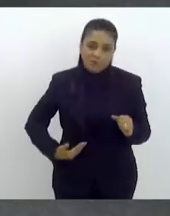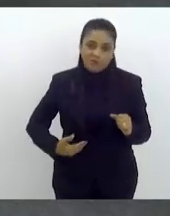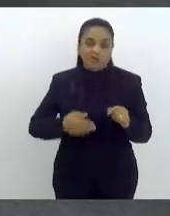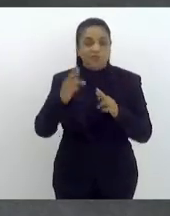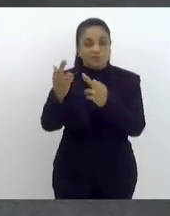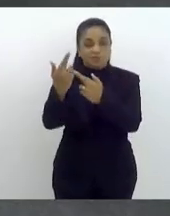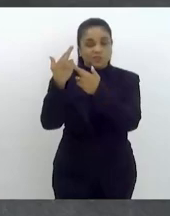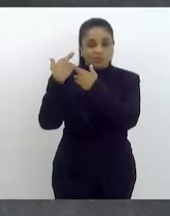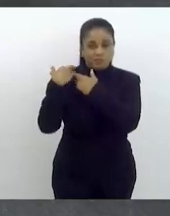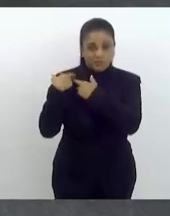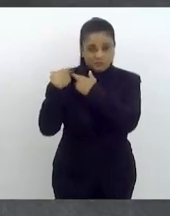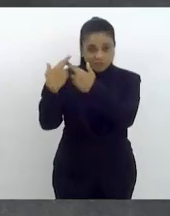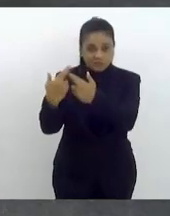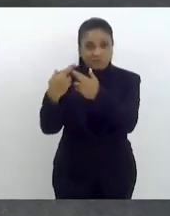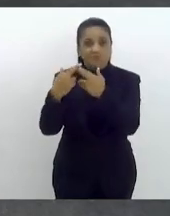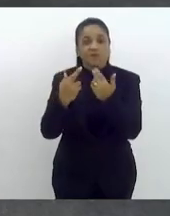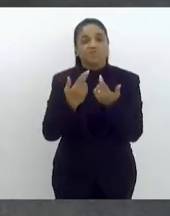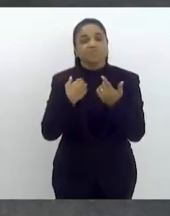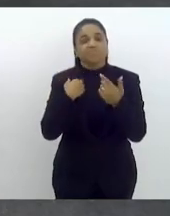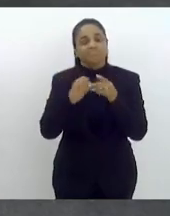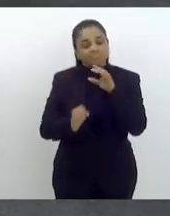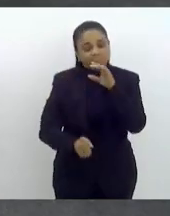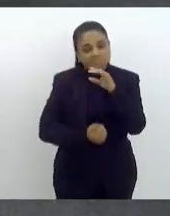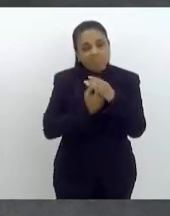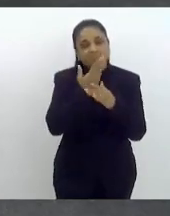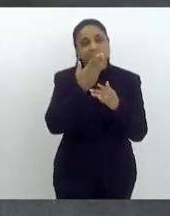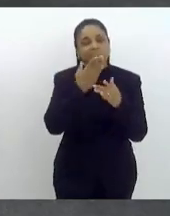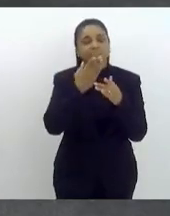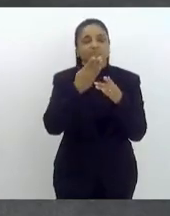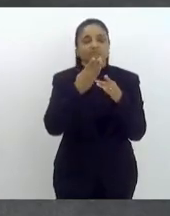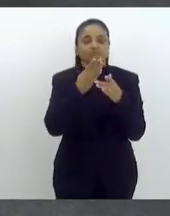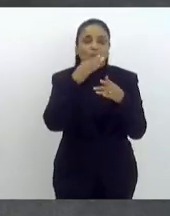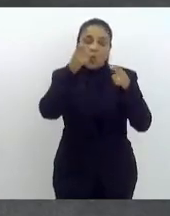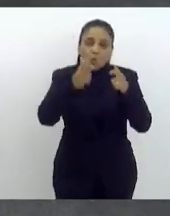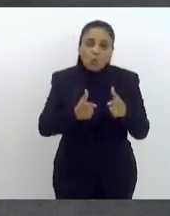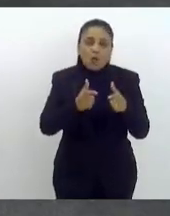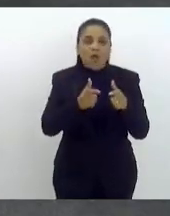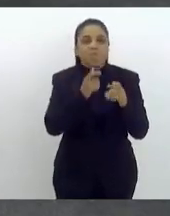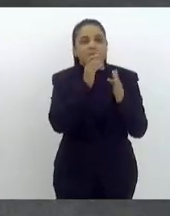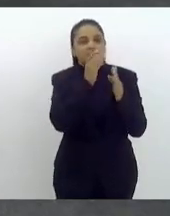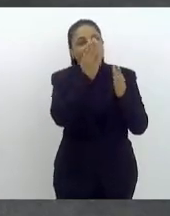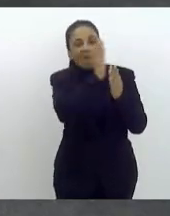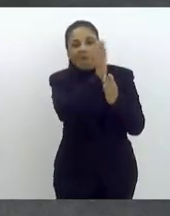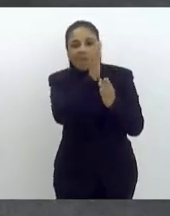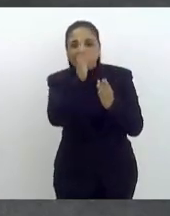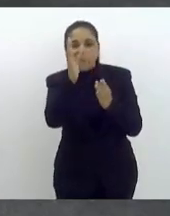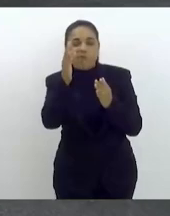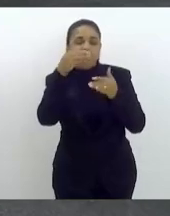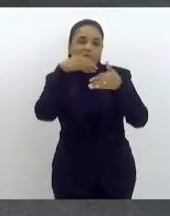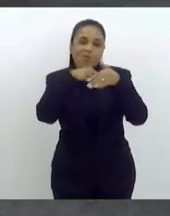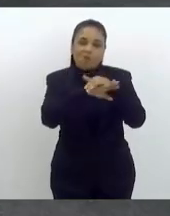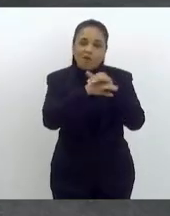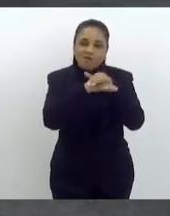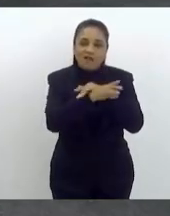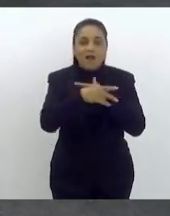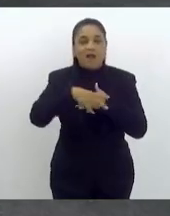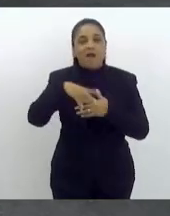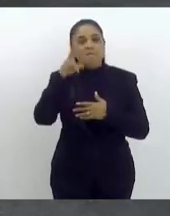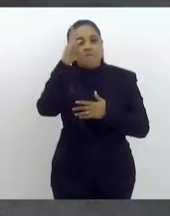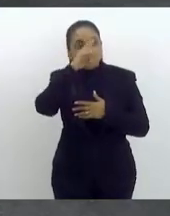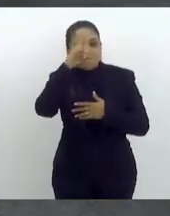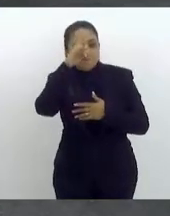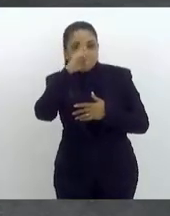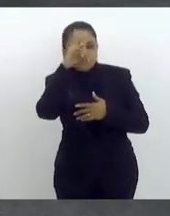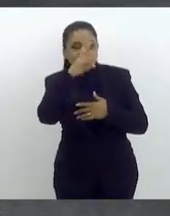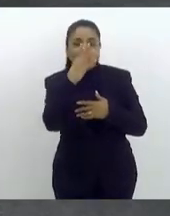responsabilizar pela construção de um acervo que significasse a materialização da memória através das lentes de